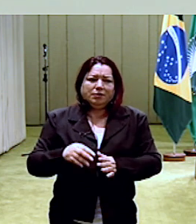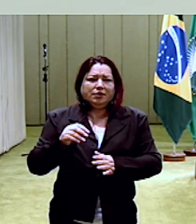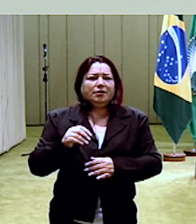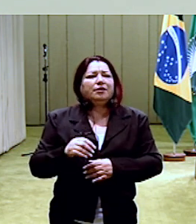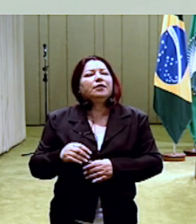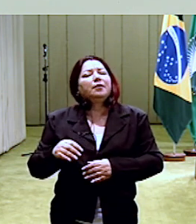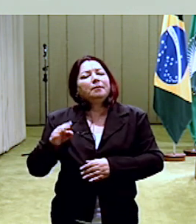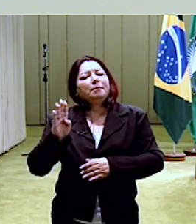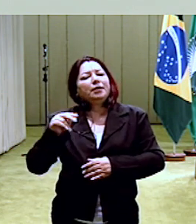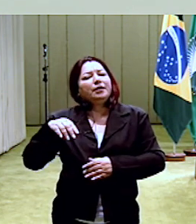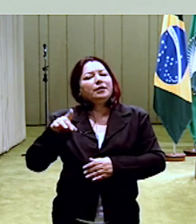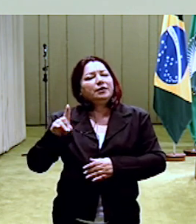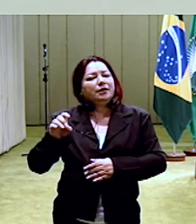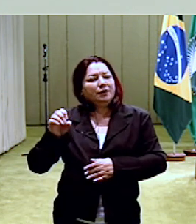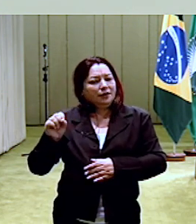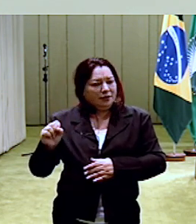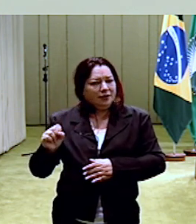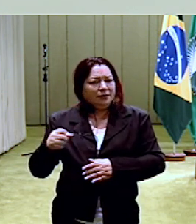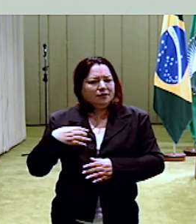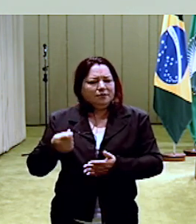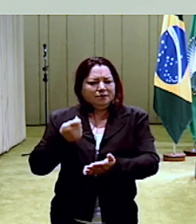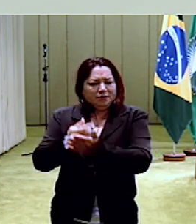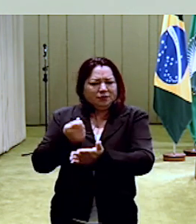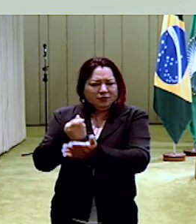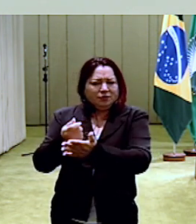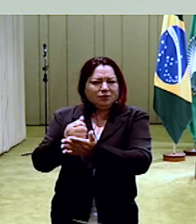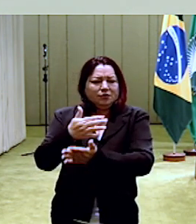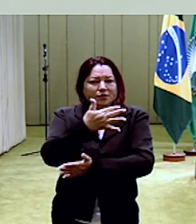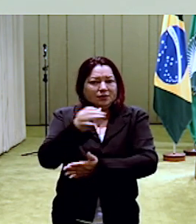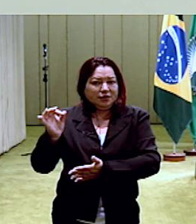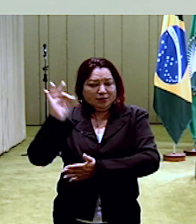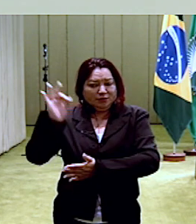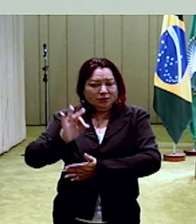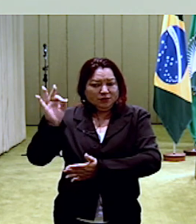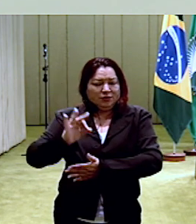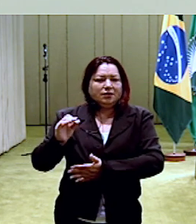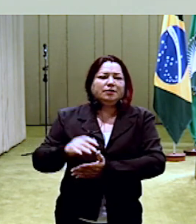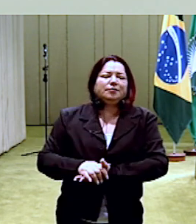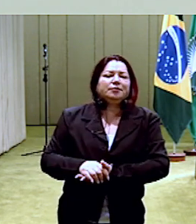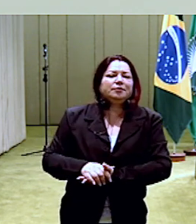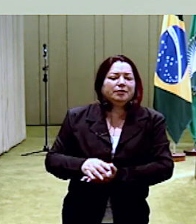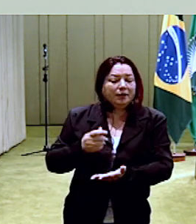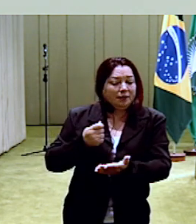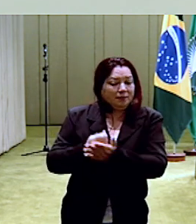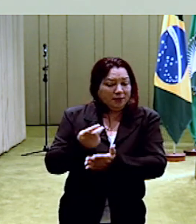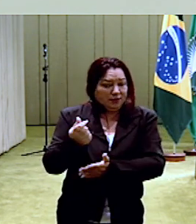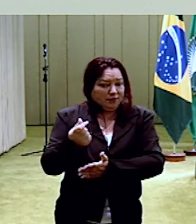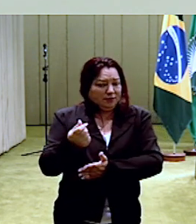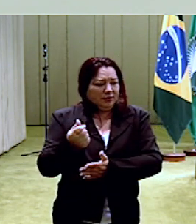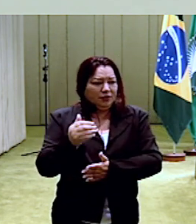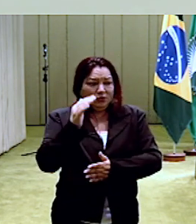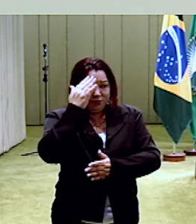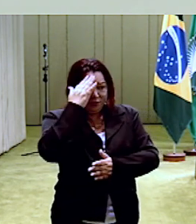que o BNDES sempre financiou, desembolsou 100% dos recursos localmente, Acho que o desentendimento que tem é